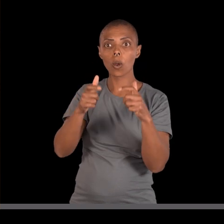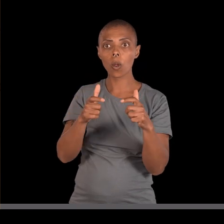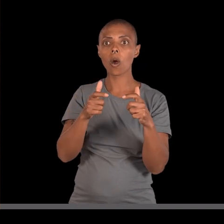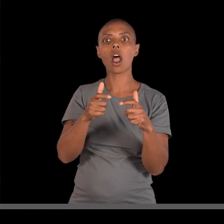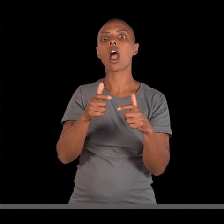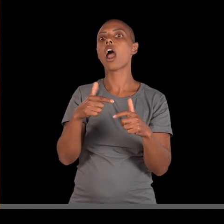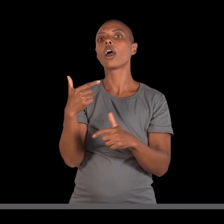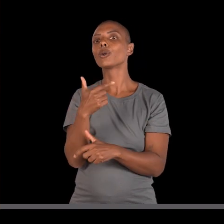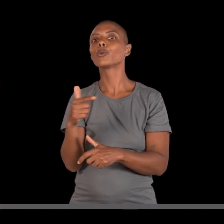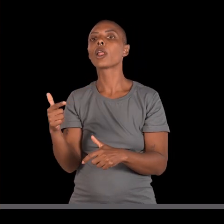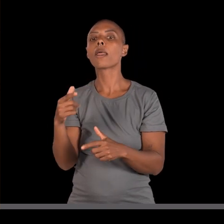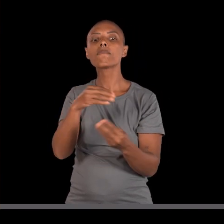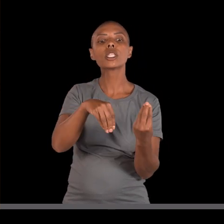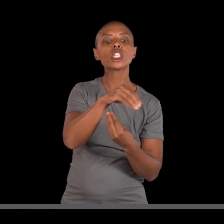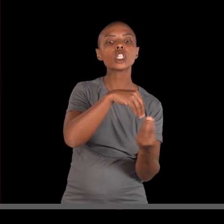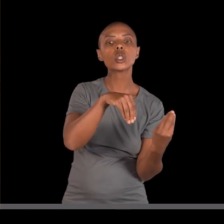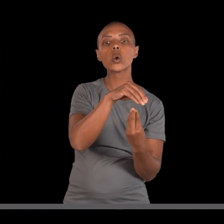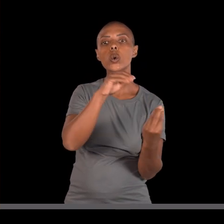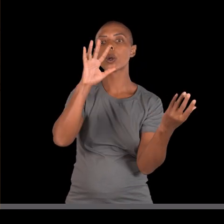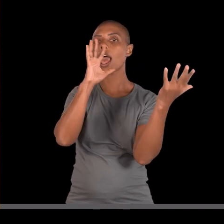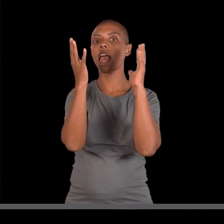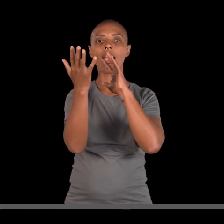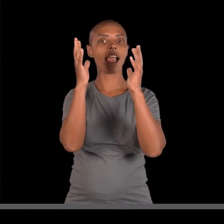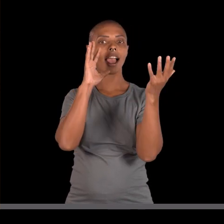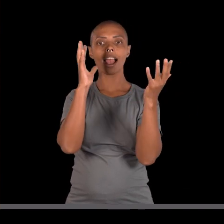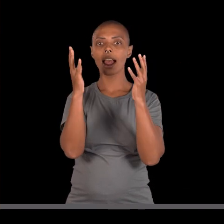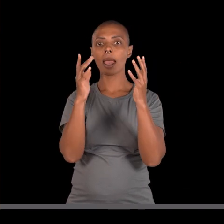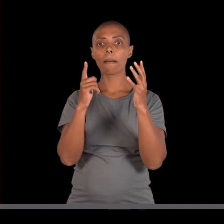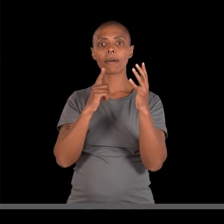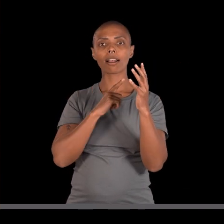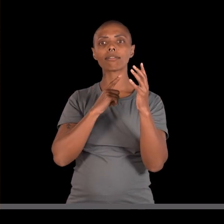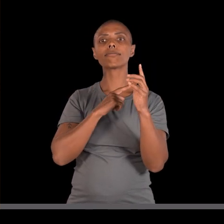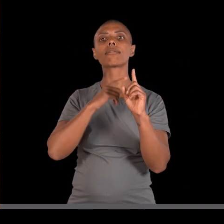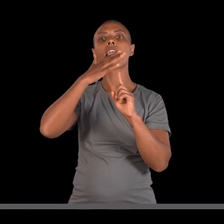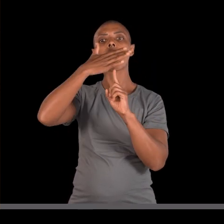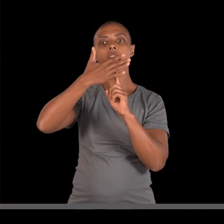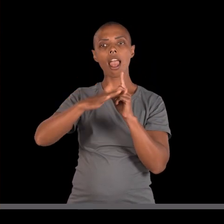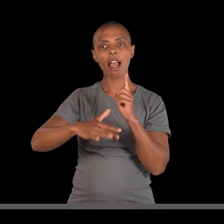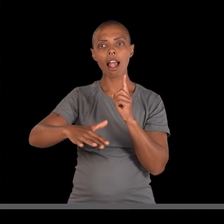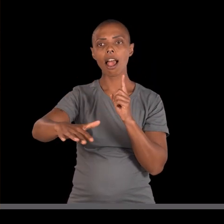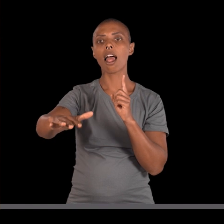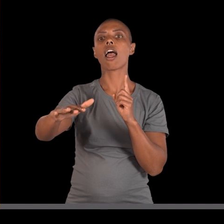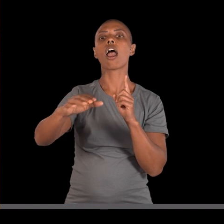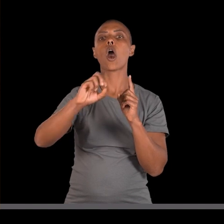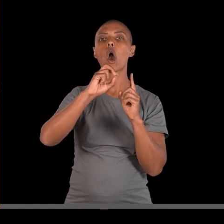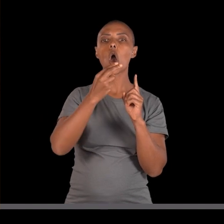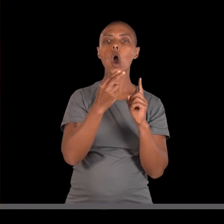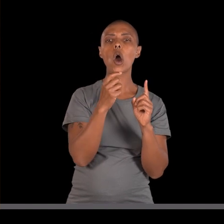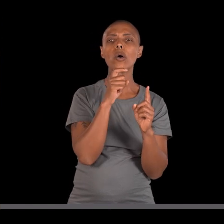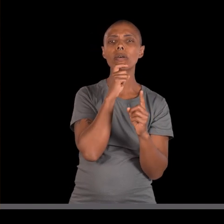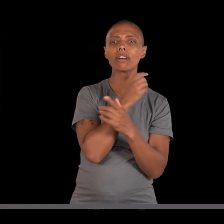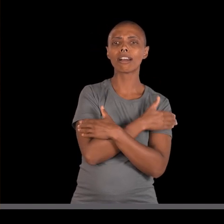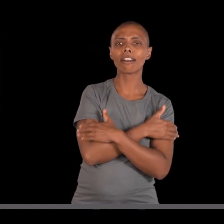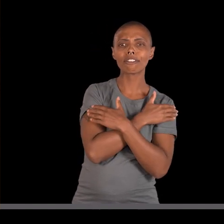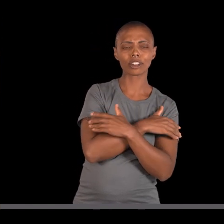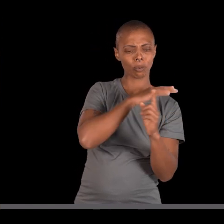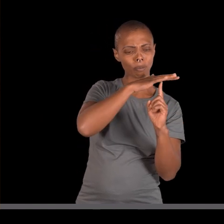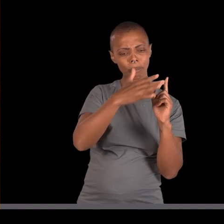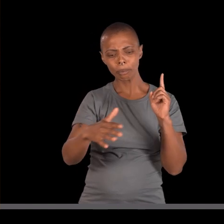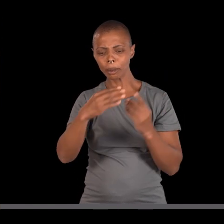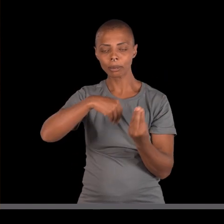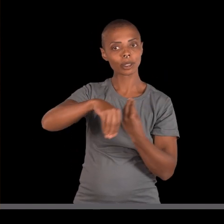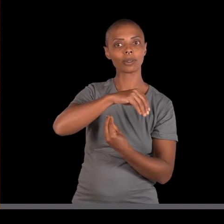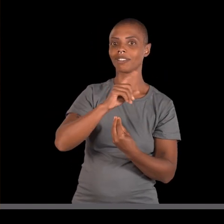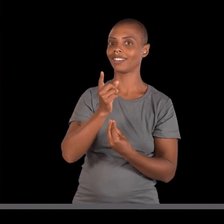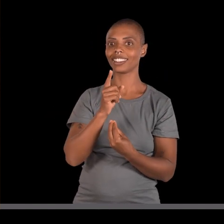no mesmo local, primavera, verão, outono e inverno. Né? No outono as folhas caem, no inverno é cheio